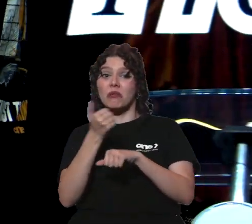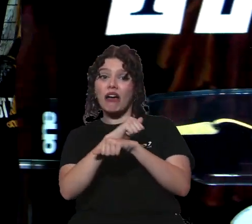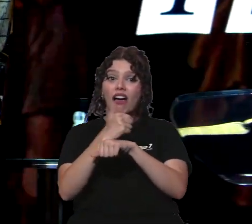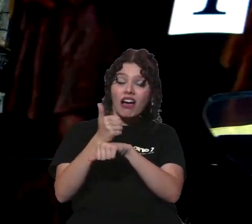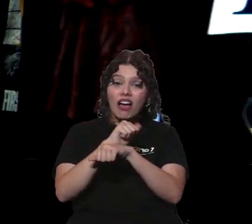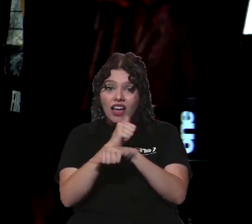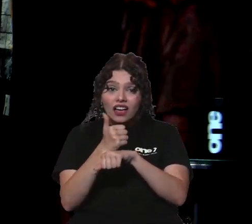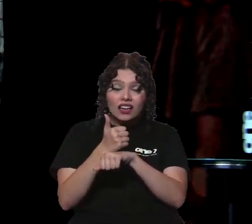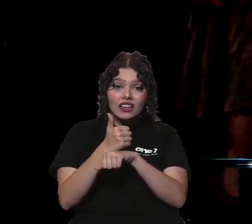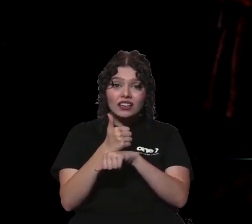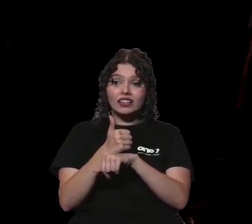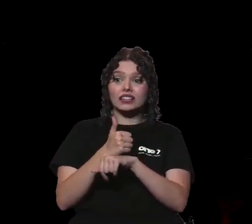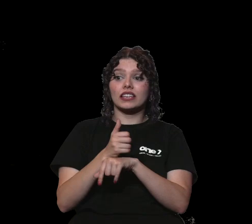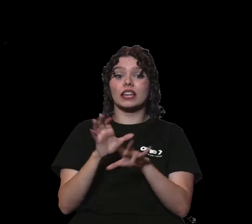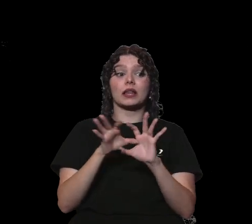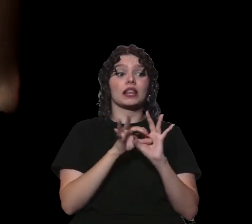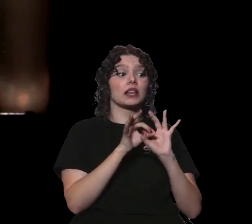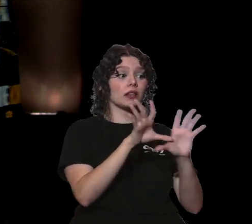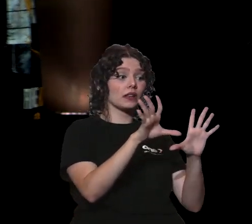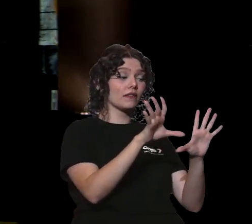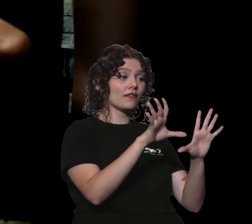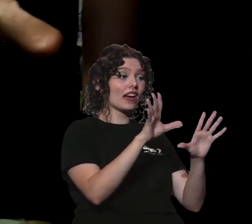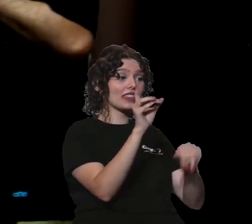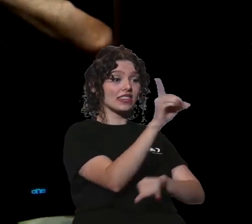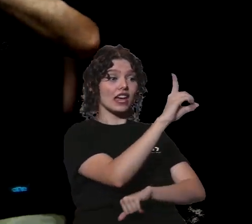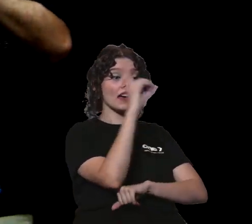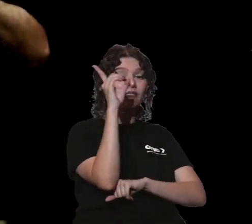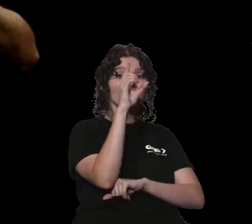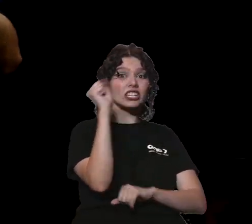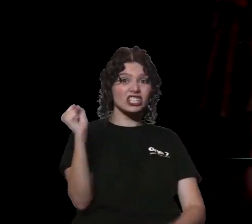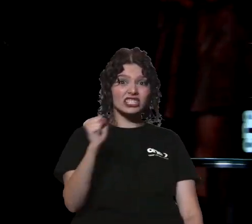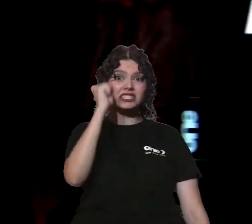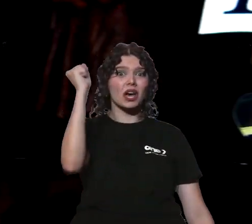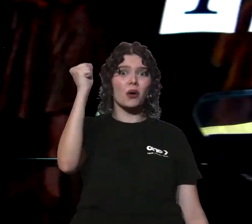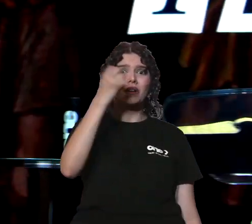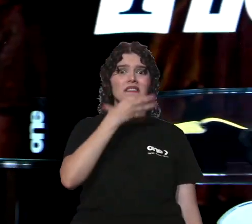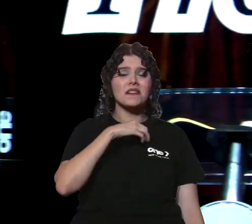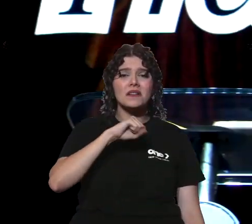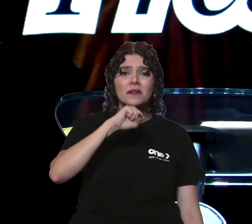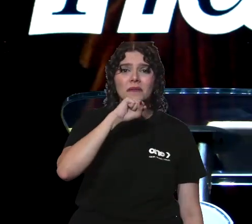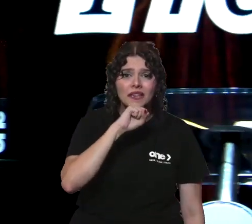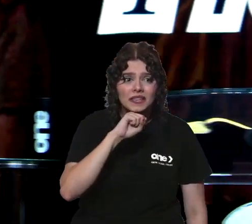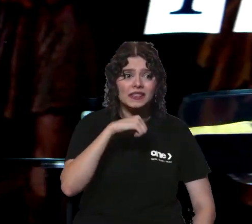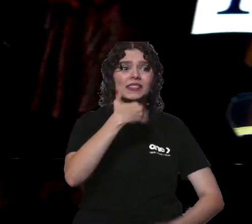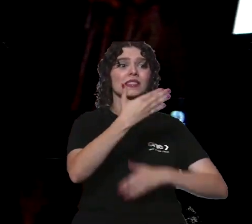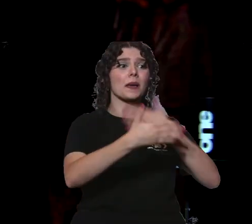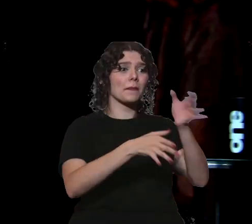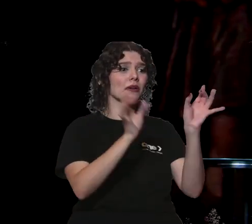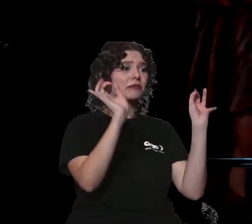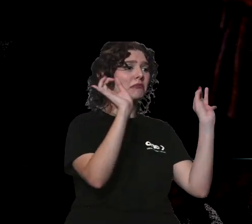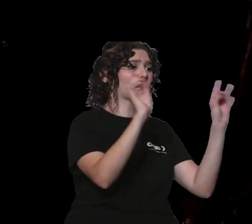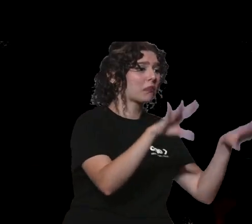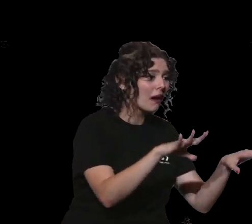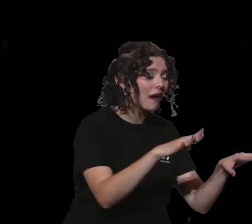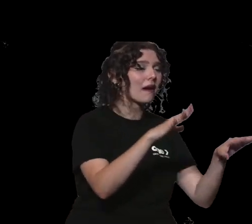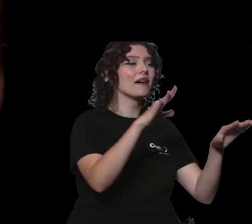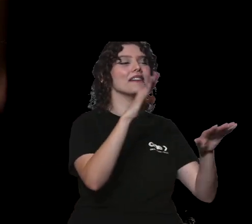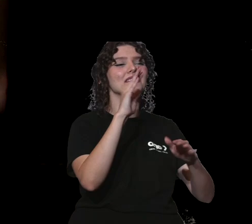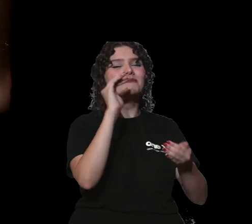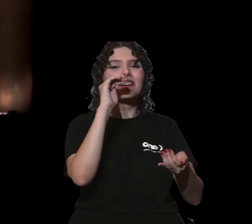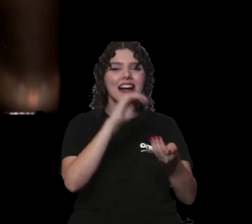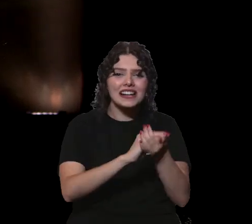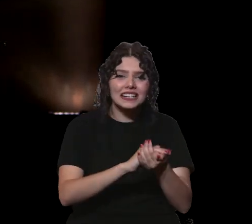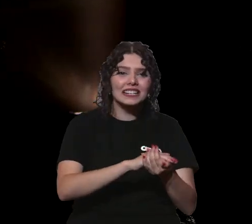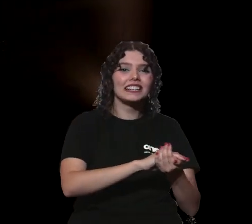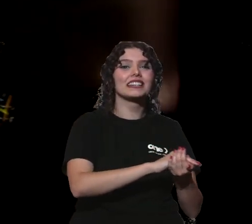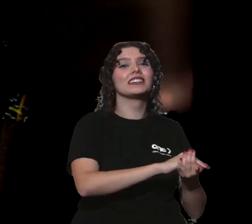ela teve que livrar o marido do próprio pai, ela teve que abandonar o marido por causa do pai, casar com outro cara, e quando